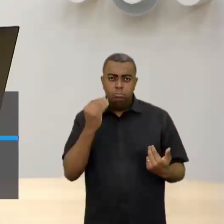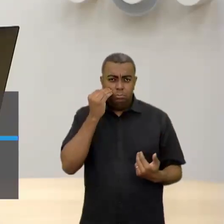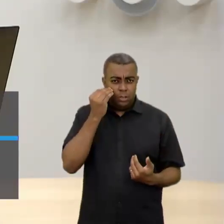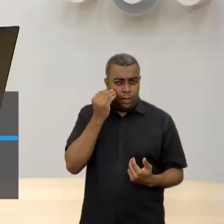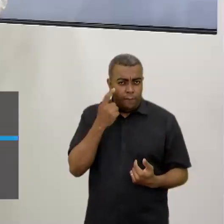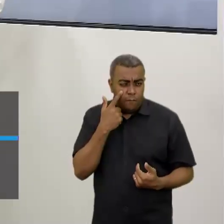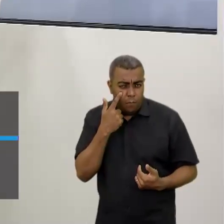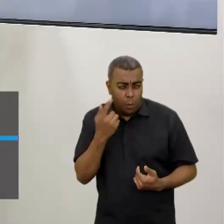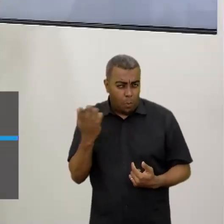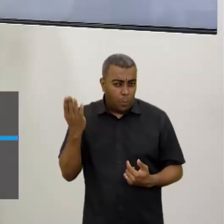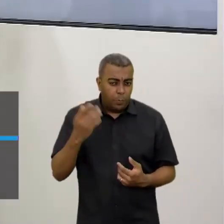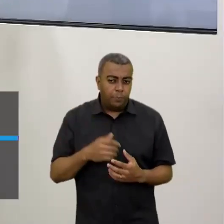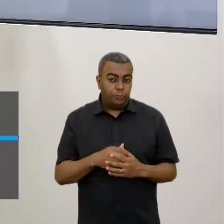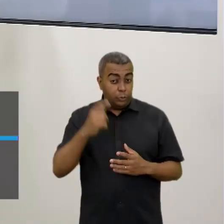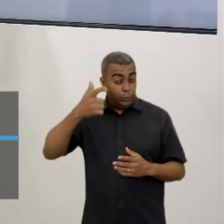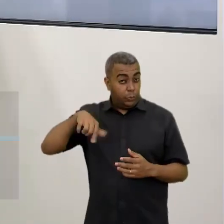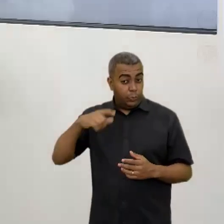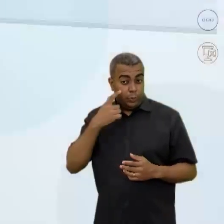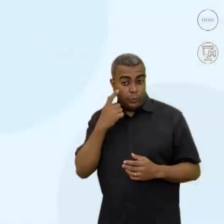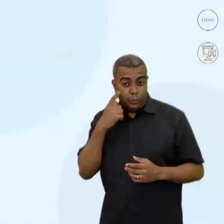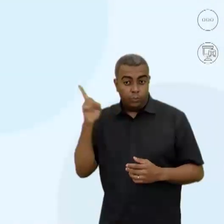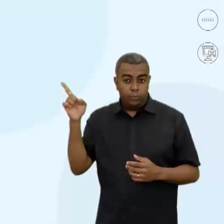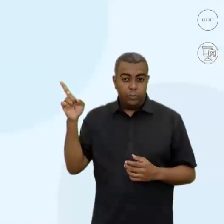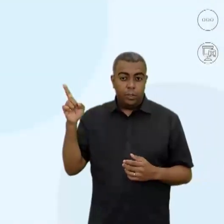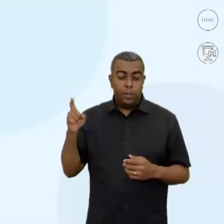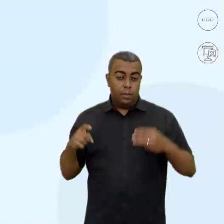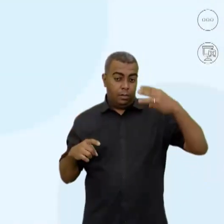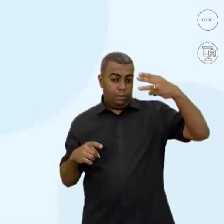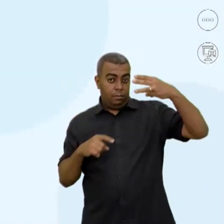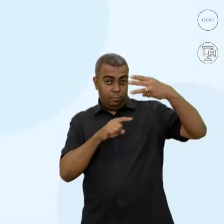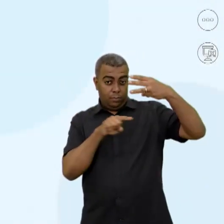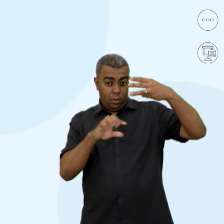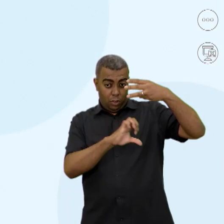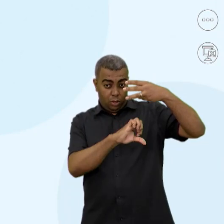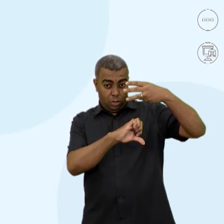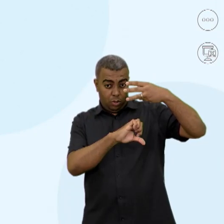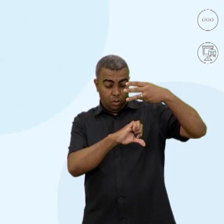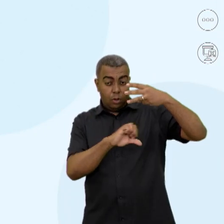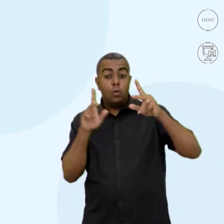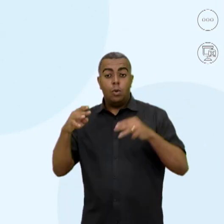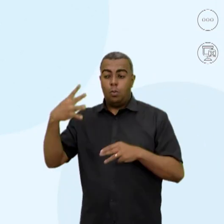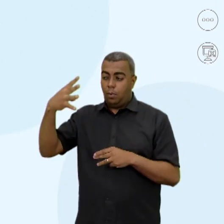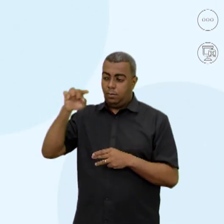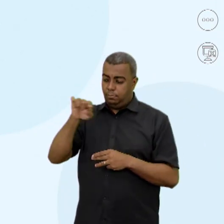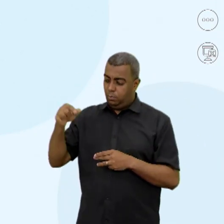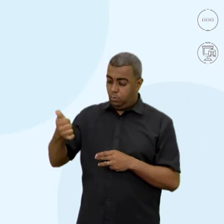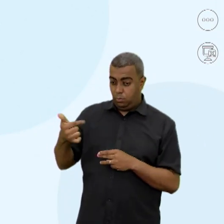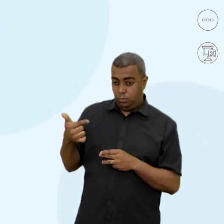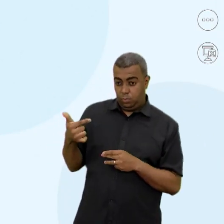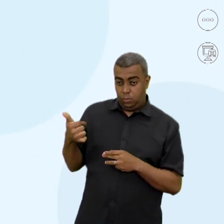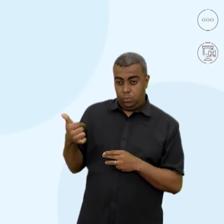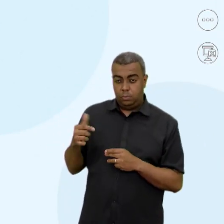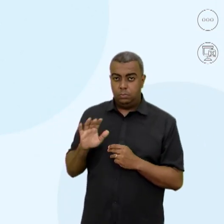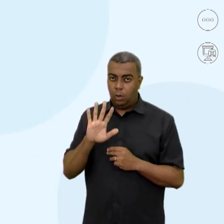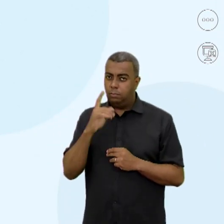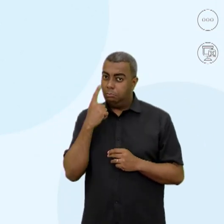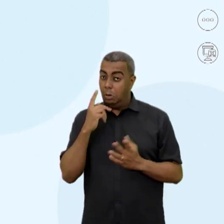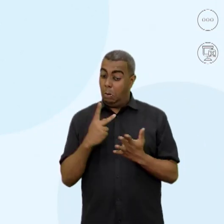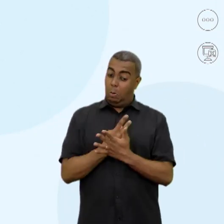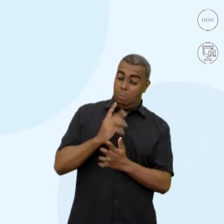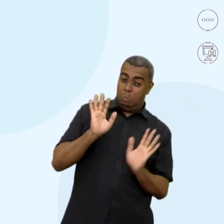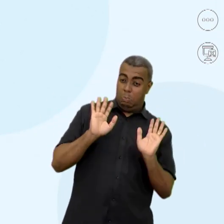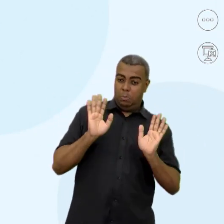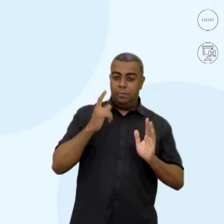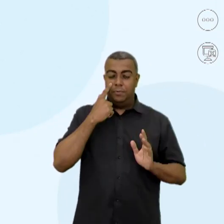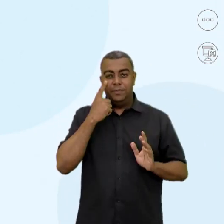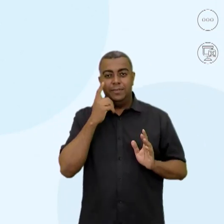ó. Eu Vamos. gosto assim. Então vamos escrever de novo, ó. 3 nonos igual a 4 dozeavos. Se eu não errar aqui as continhas, vamos ver quanto